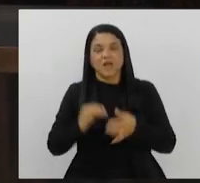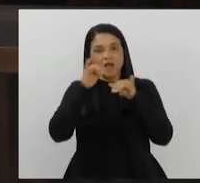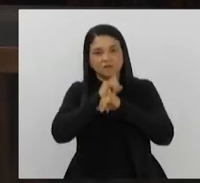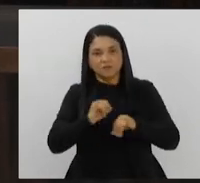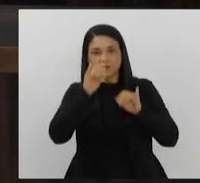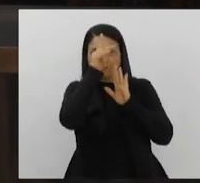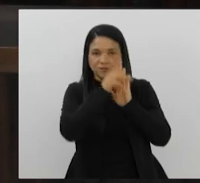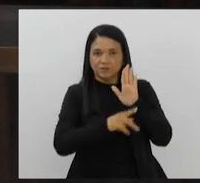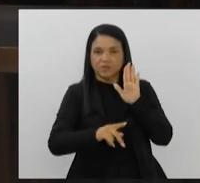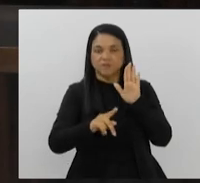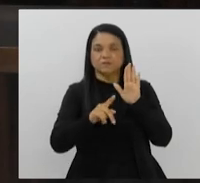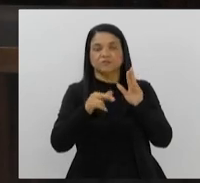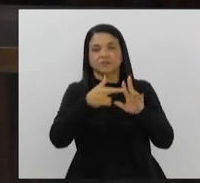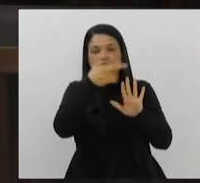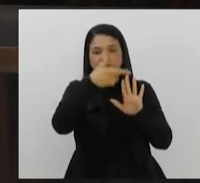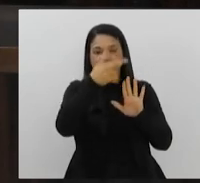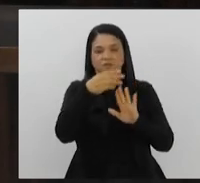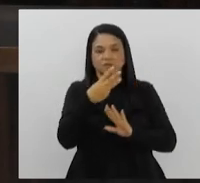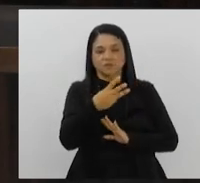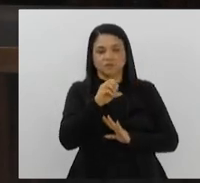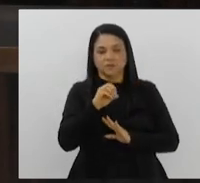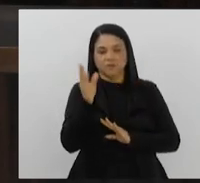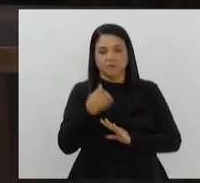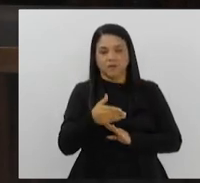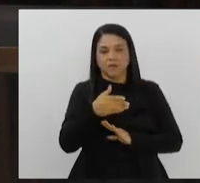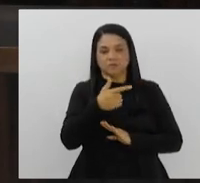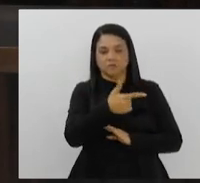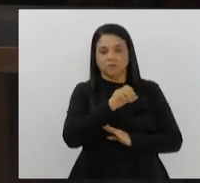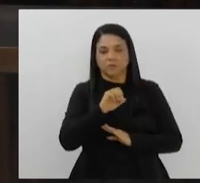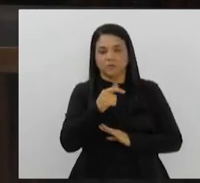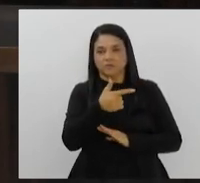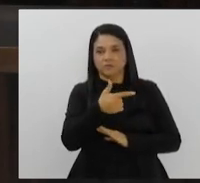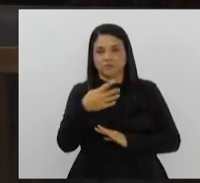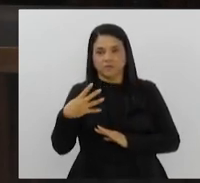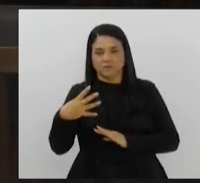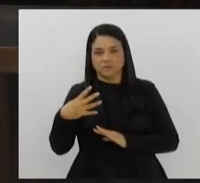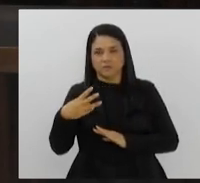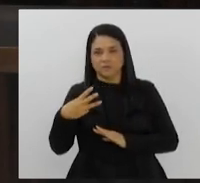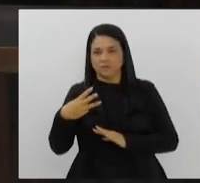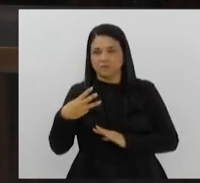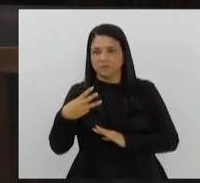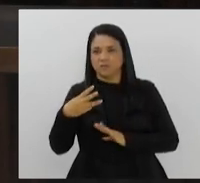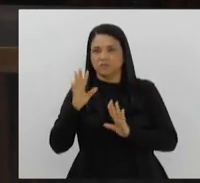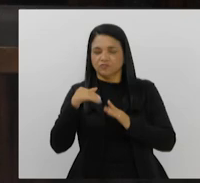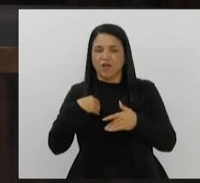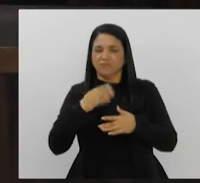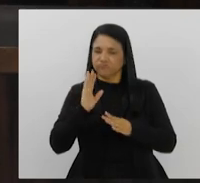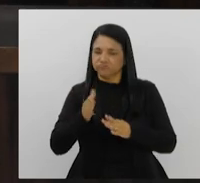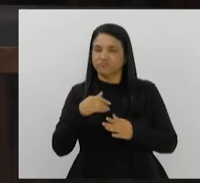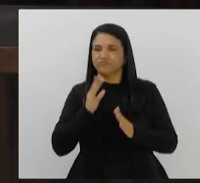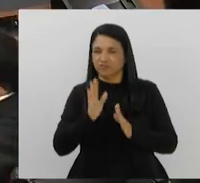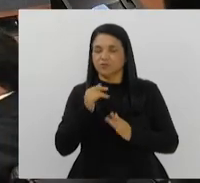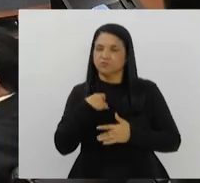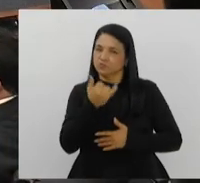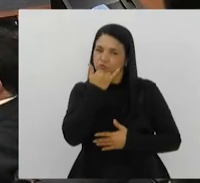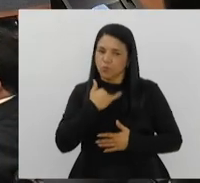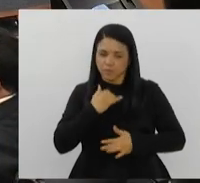Anuncio o projeto de resolução número 30/2023, de autoria de... Não, é o de baixo.